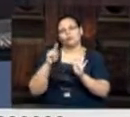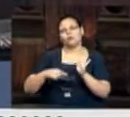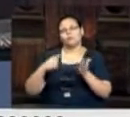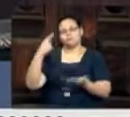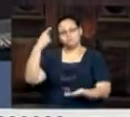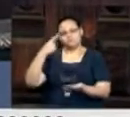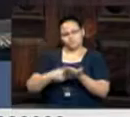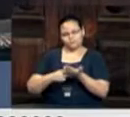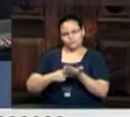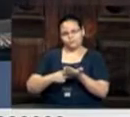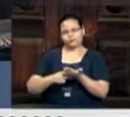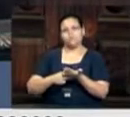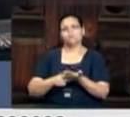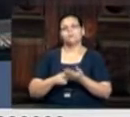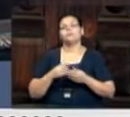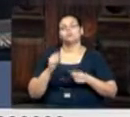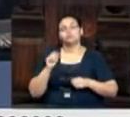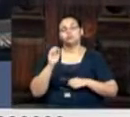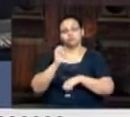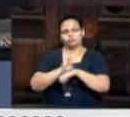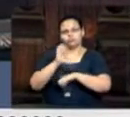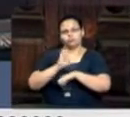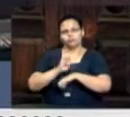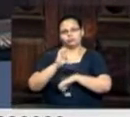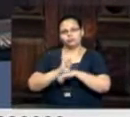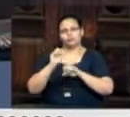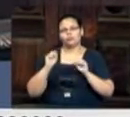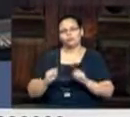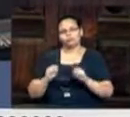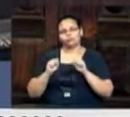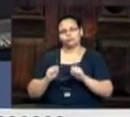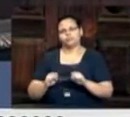pacto para que o Estado pudesse